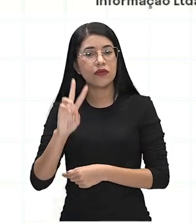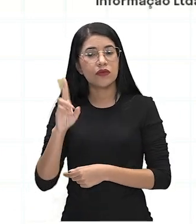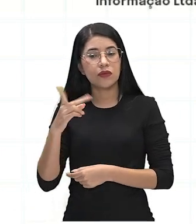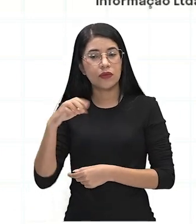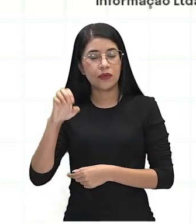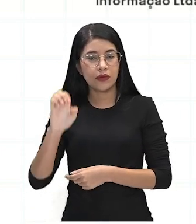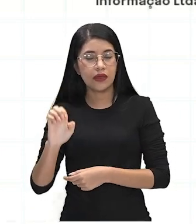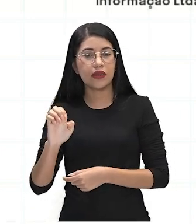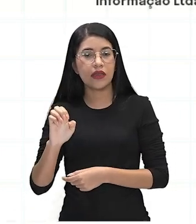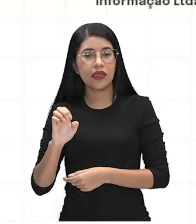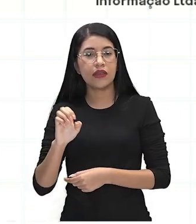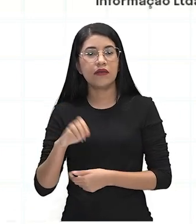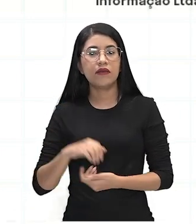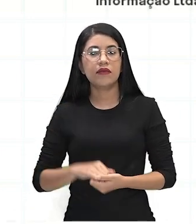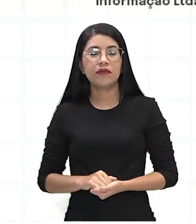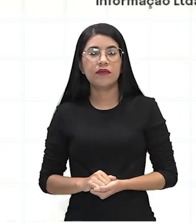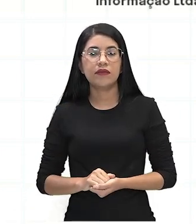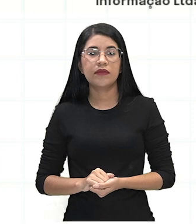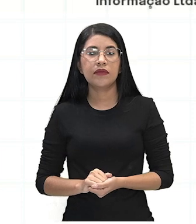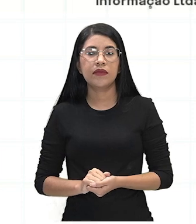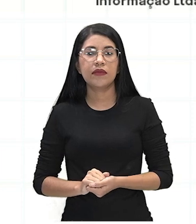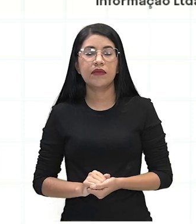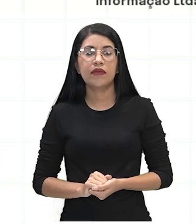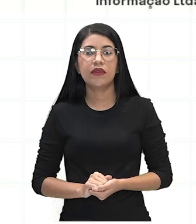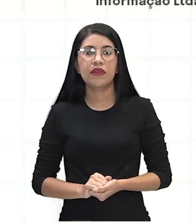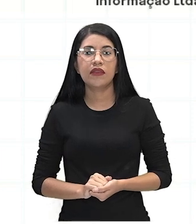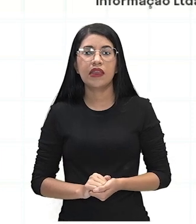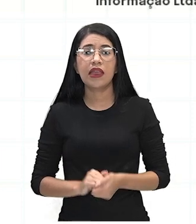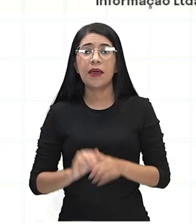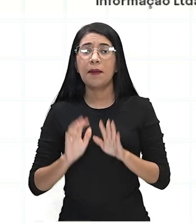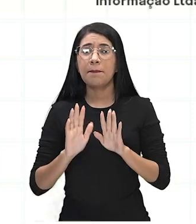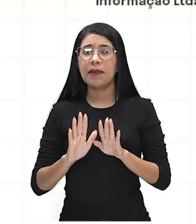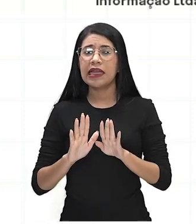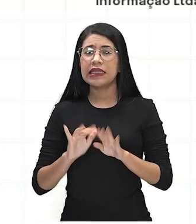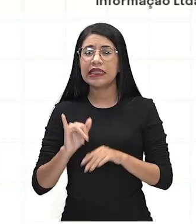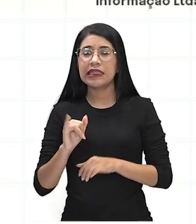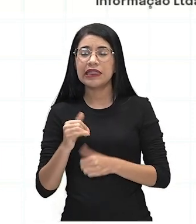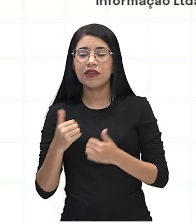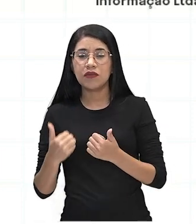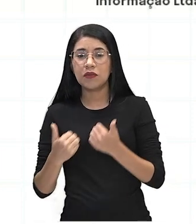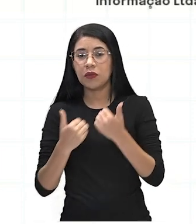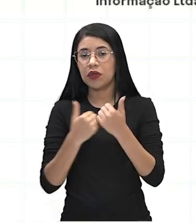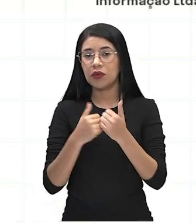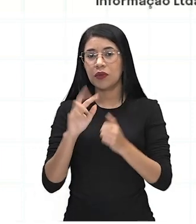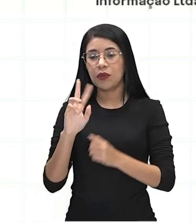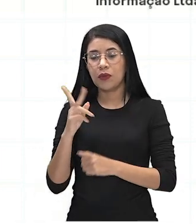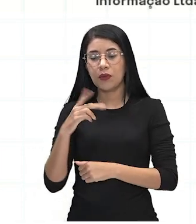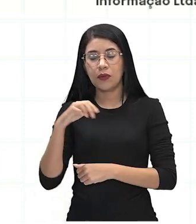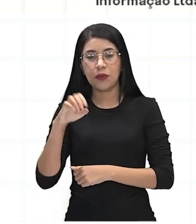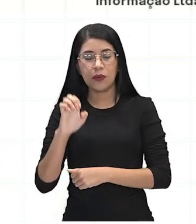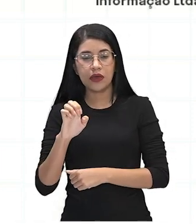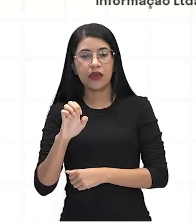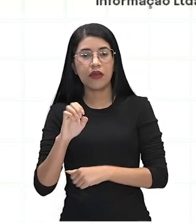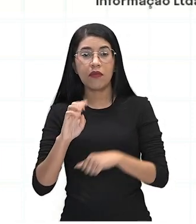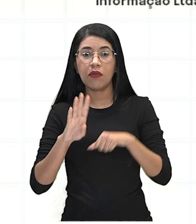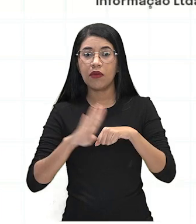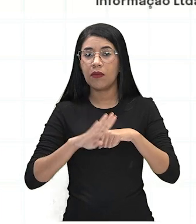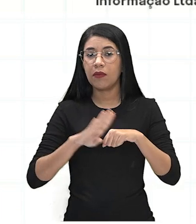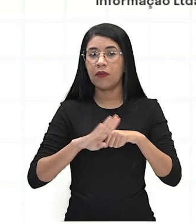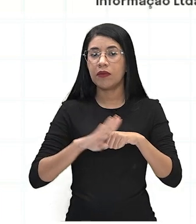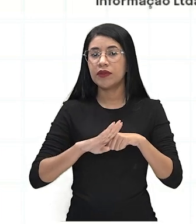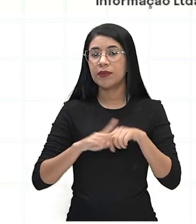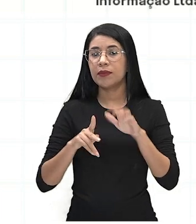likes tucunaré. Mas eu quero substituir esse he pelo substantivo